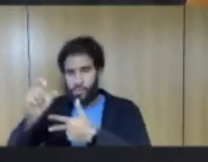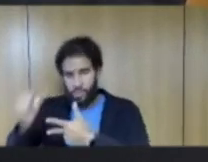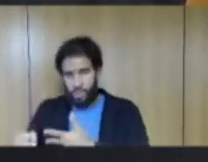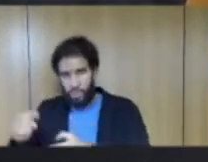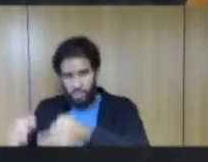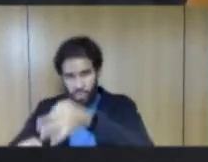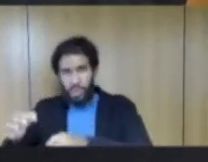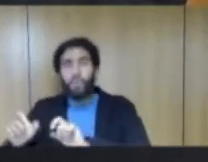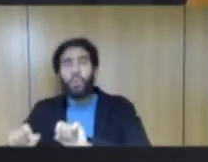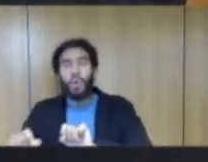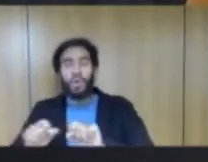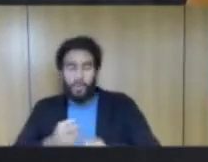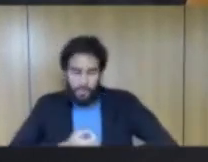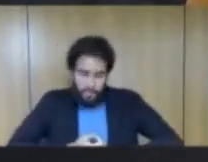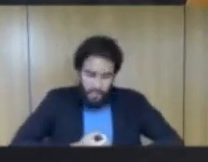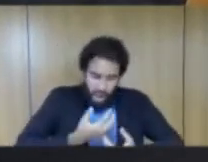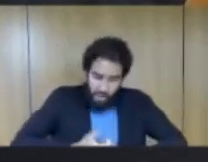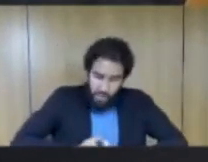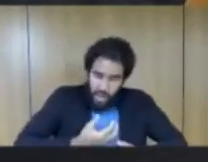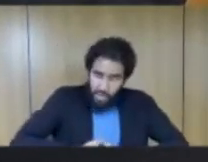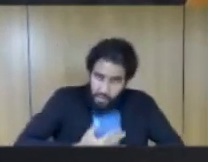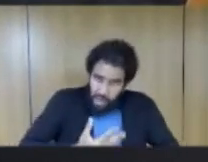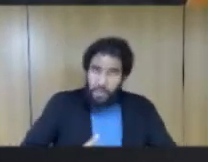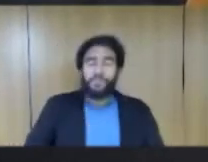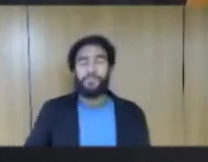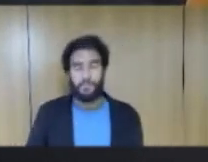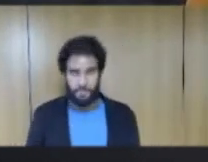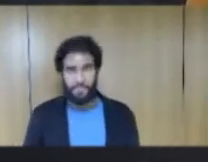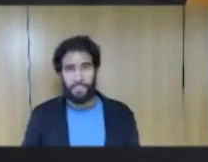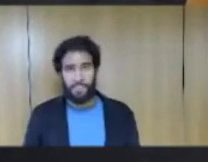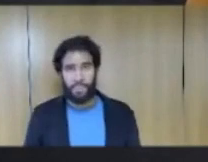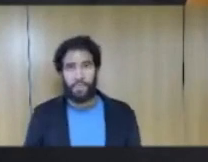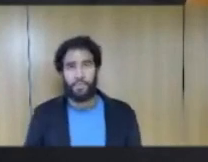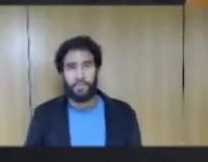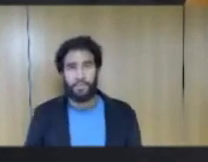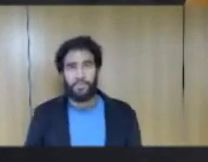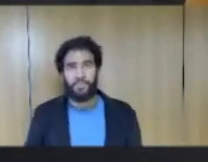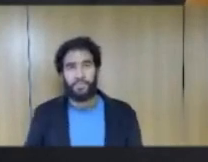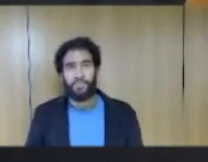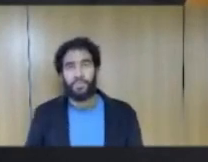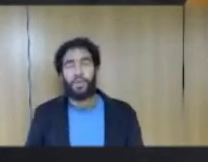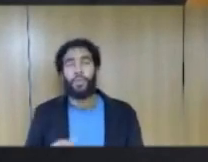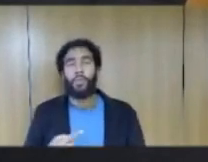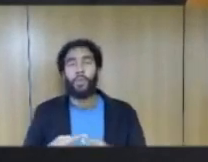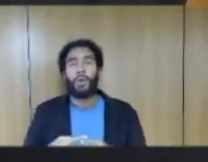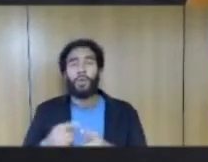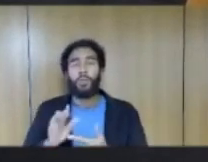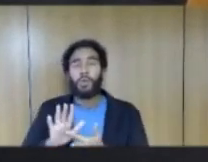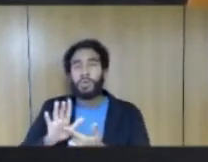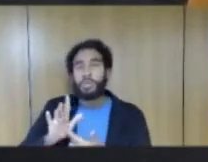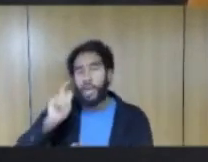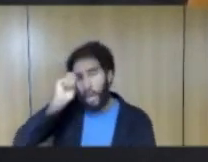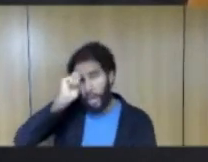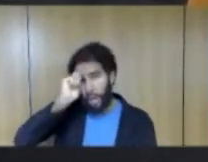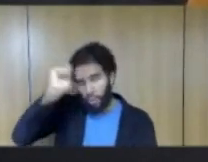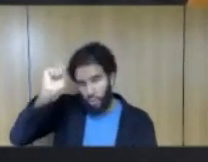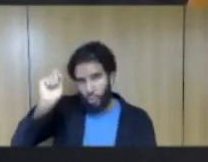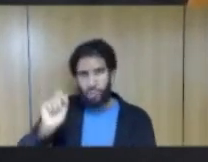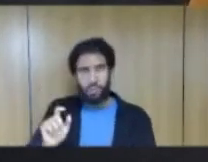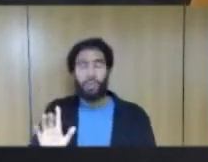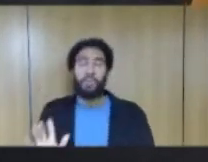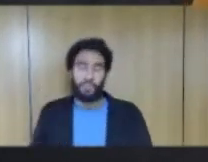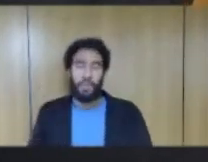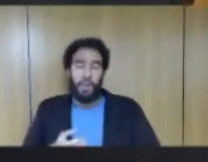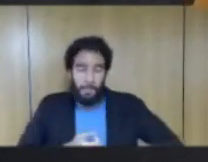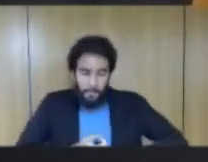a delação em que se tornou inequívoca a autoria porque a delação